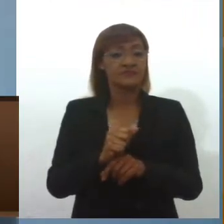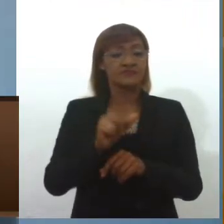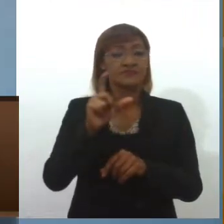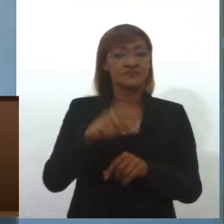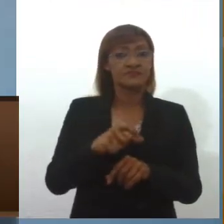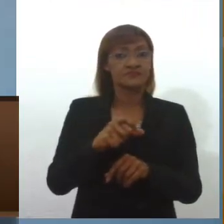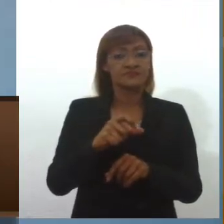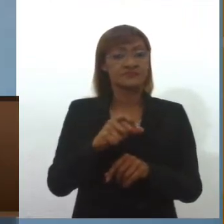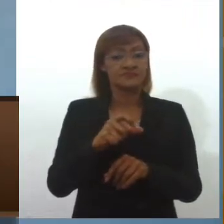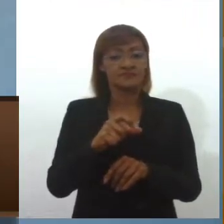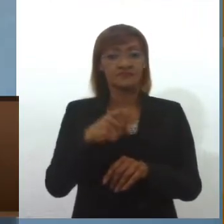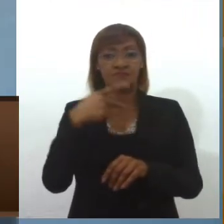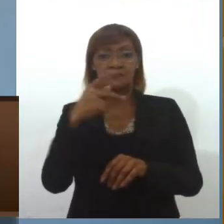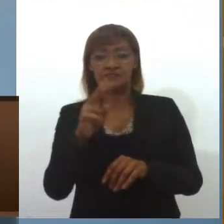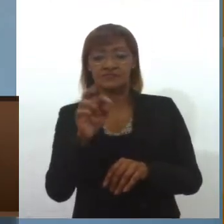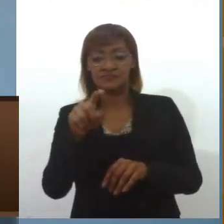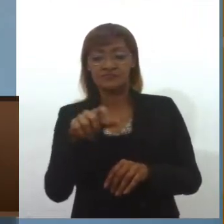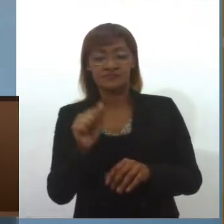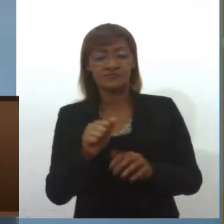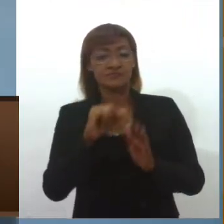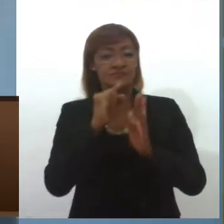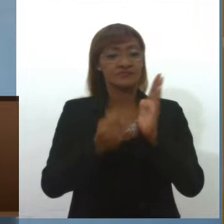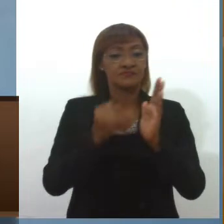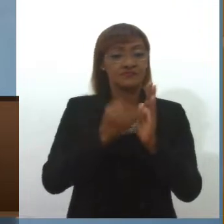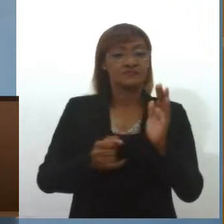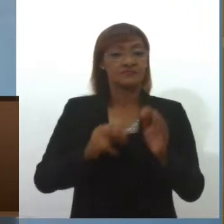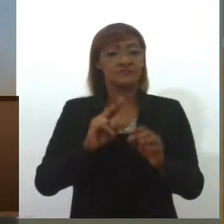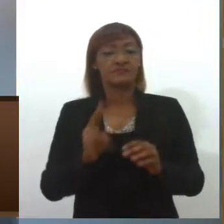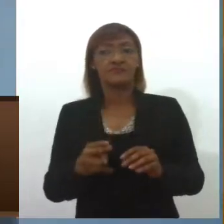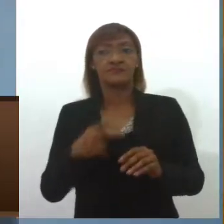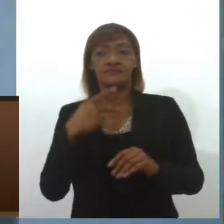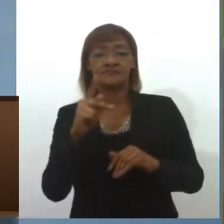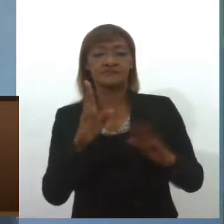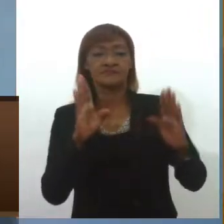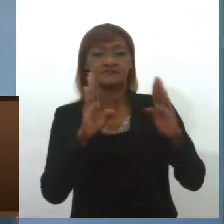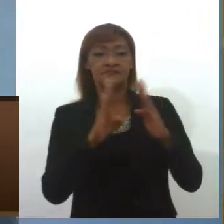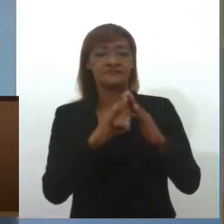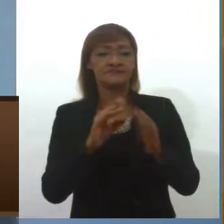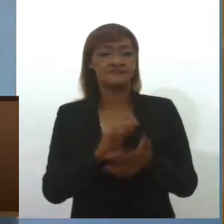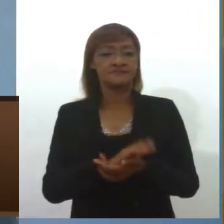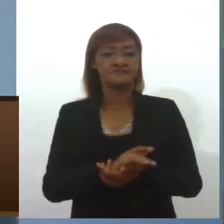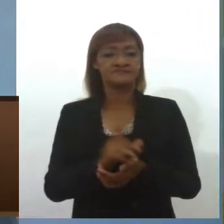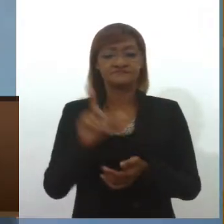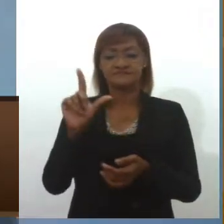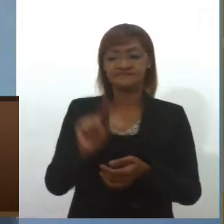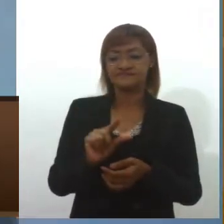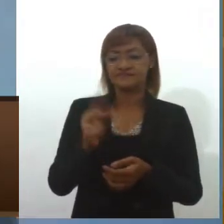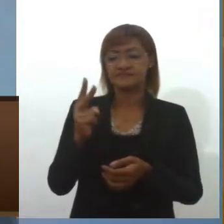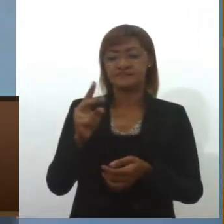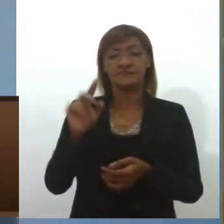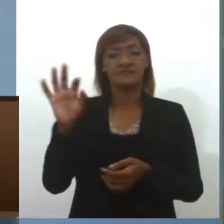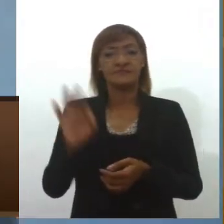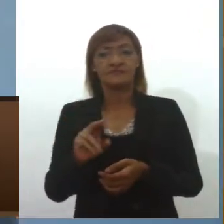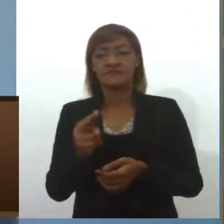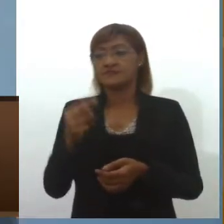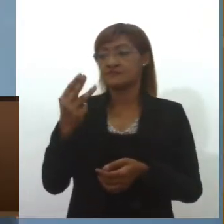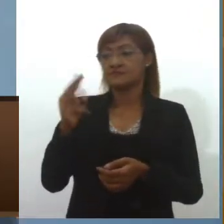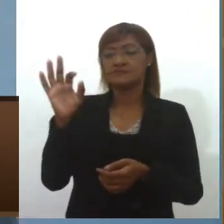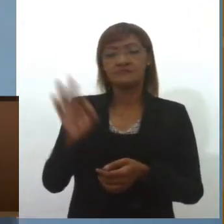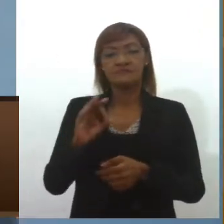taxa de juros para o seu crédito pessoal, para o seu imóvel, se reduziu a 2%, 3% ao